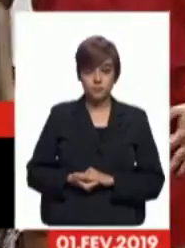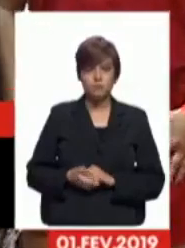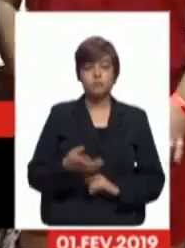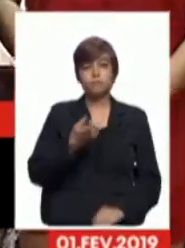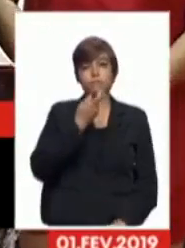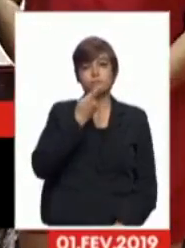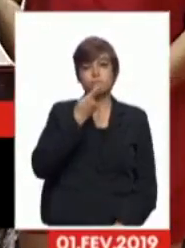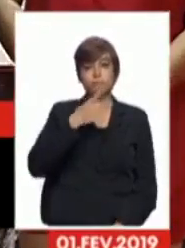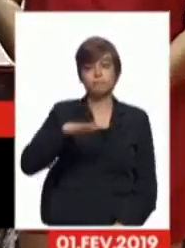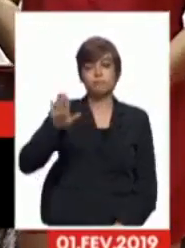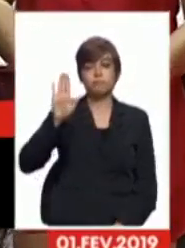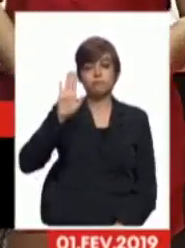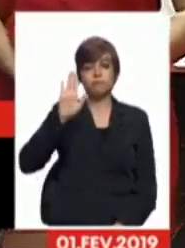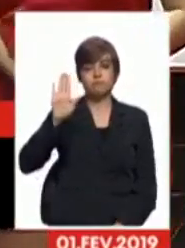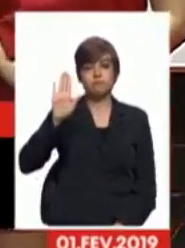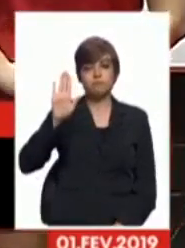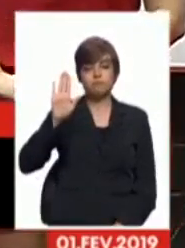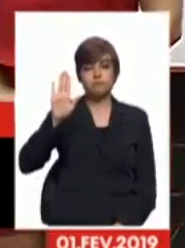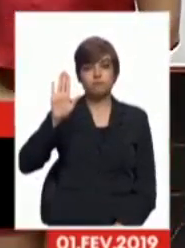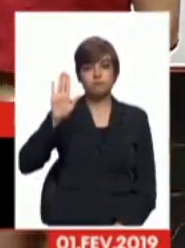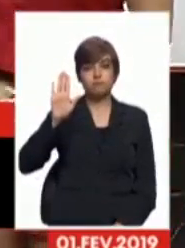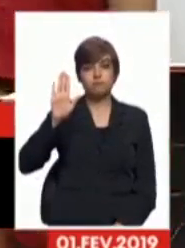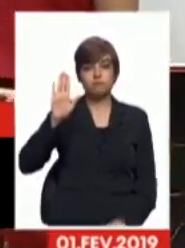Assim o prometo.